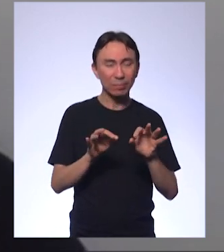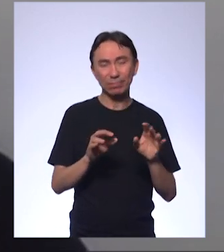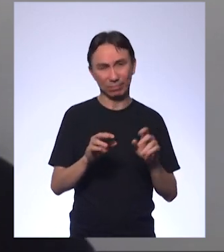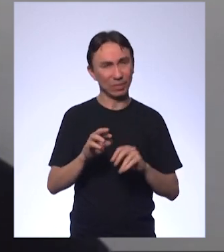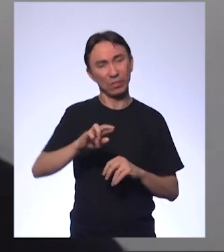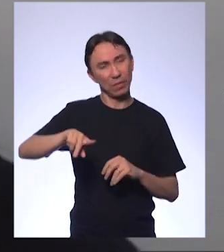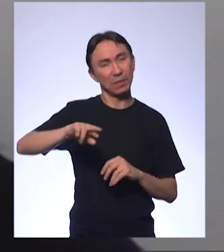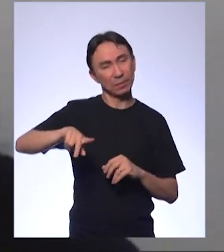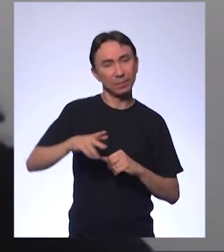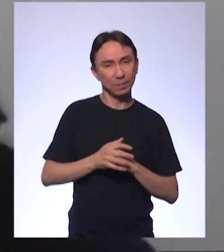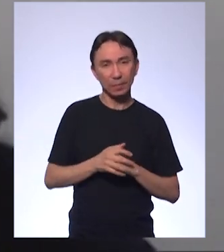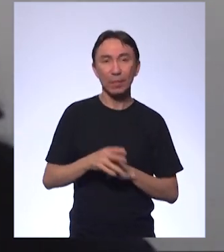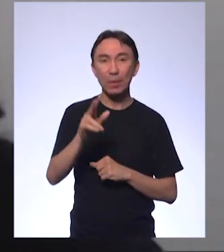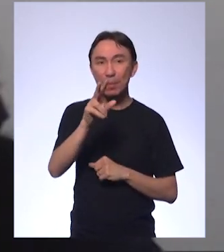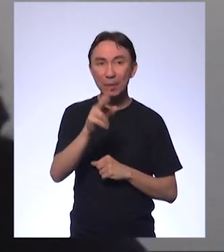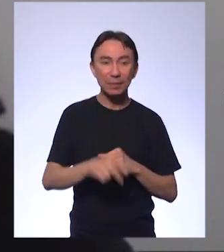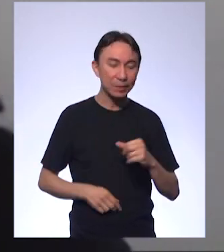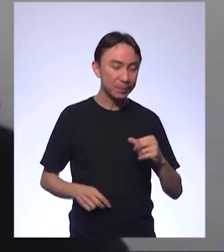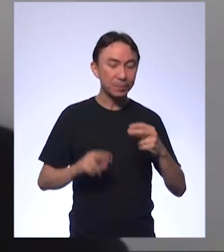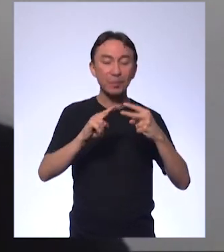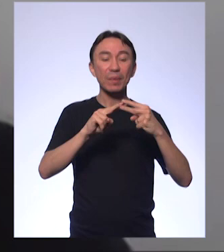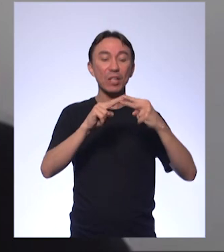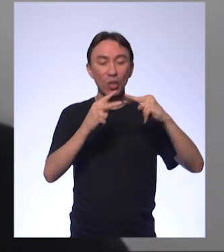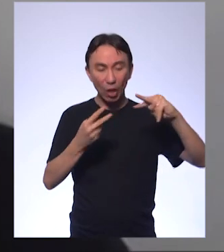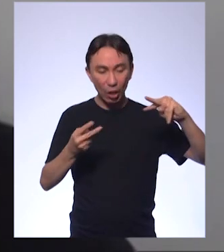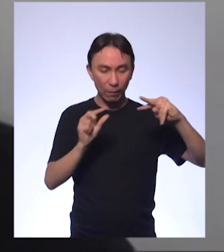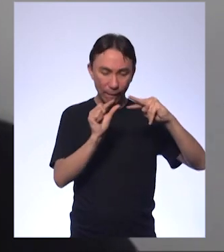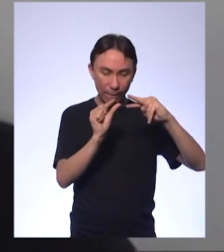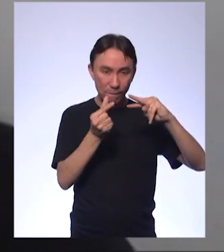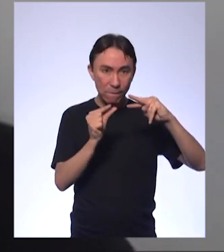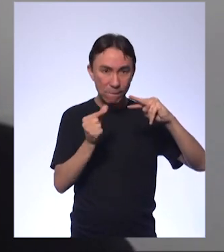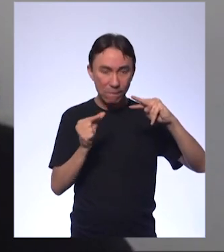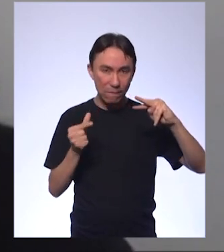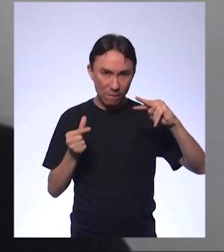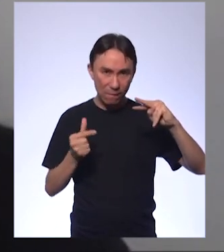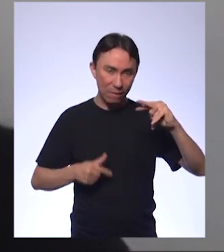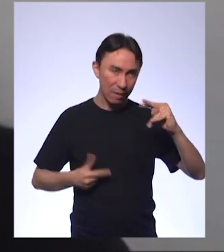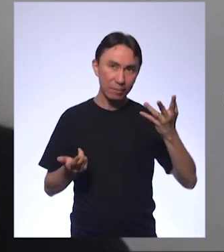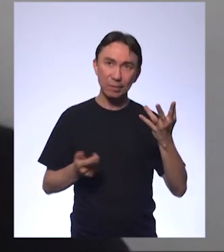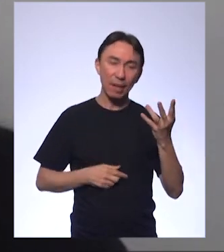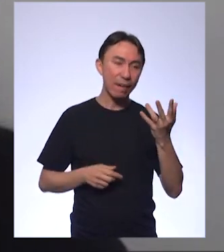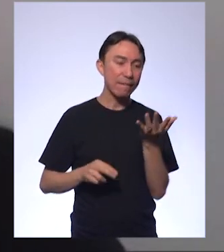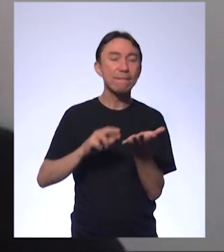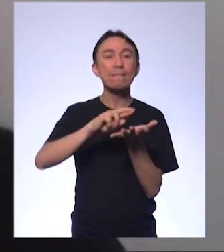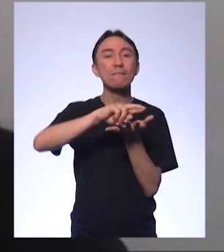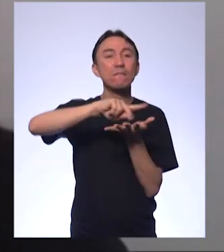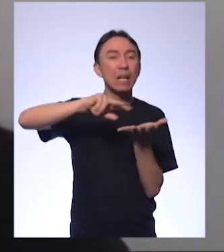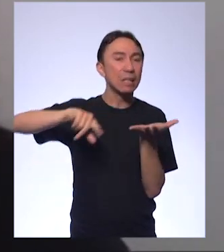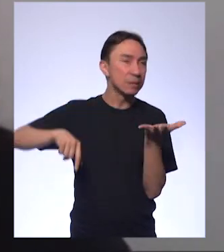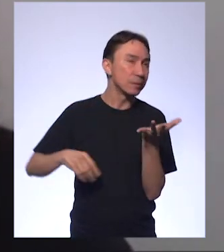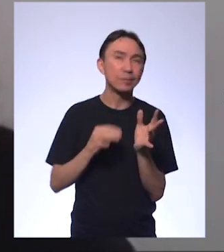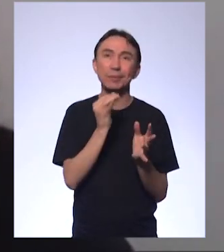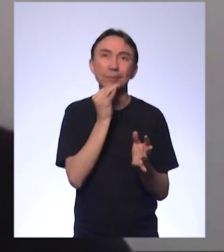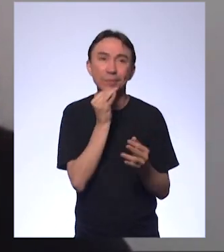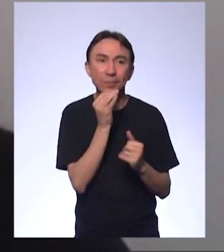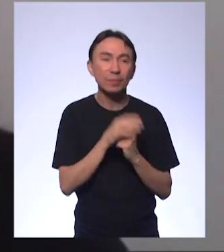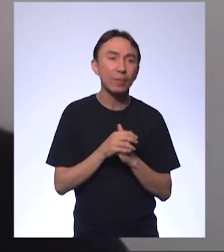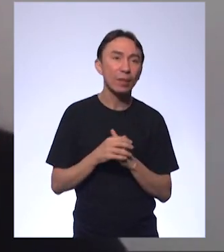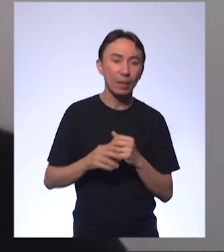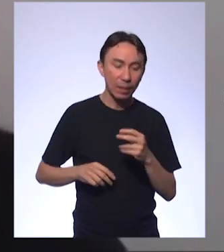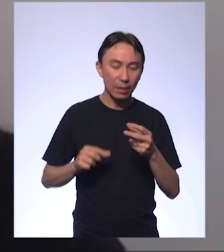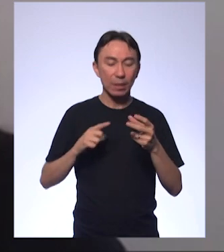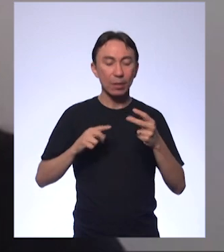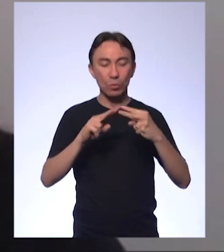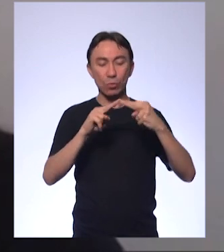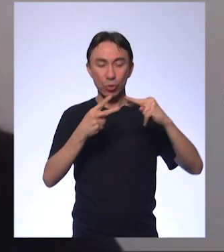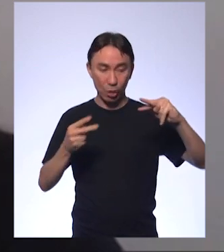genes, né? Então, esses genes, por exemplo, a gente tem um gene que está relacionado à cor do olho.